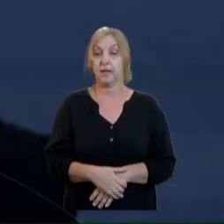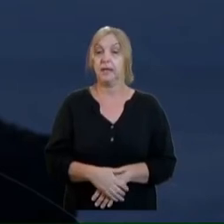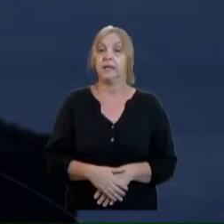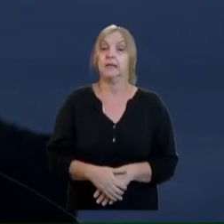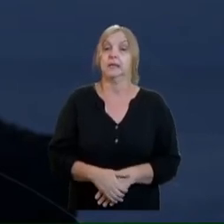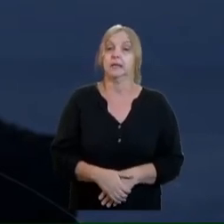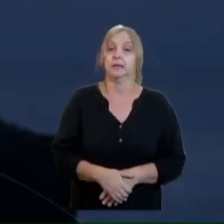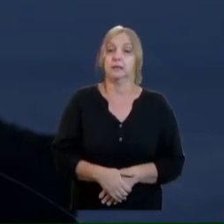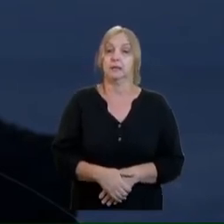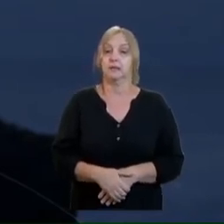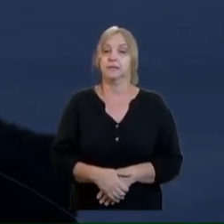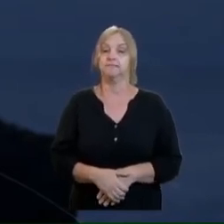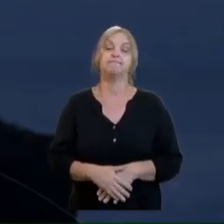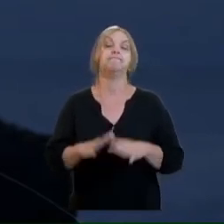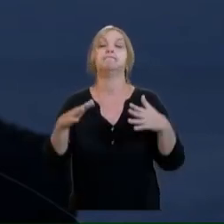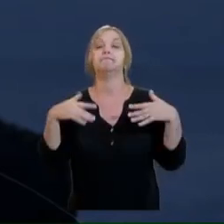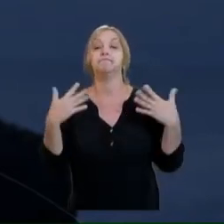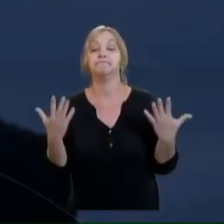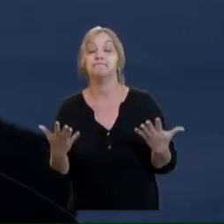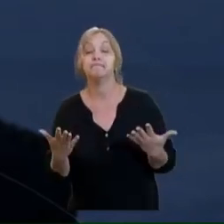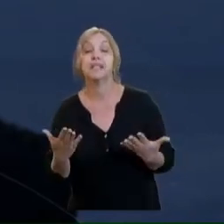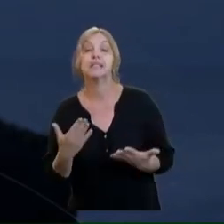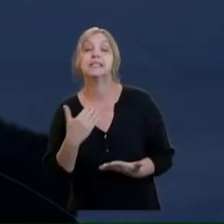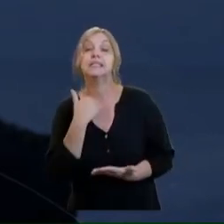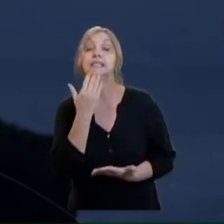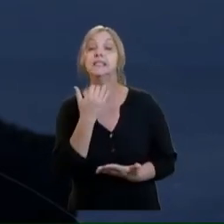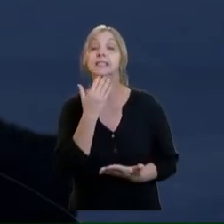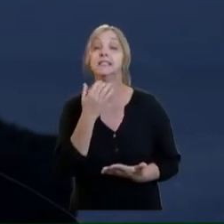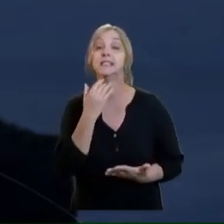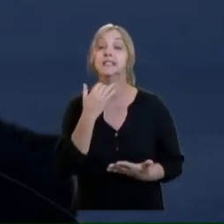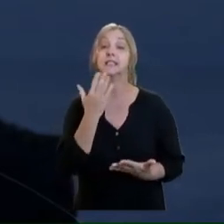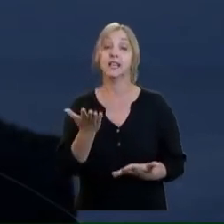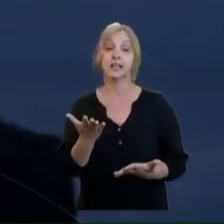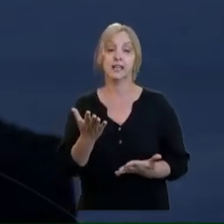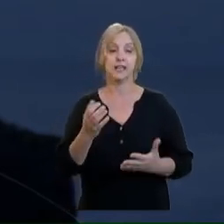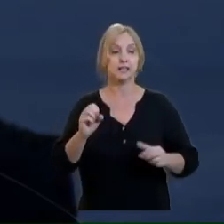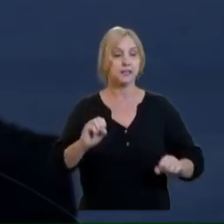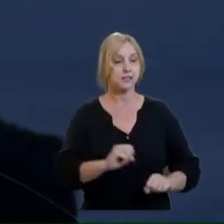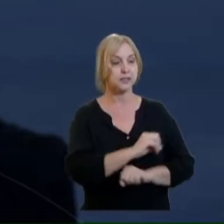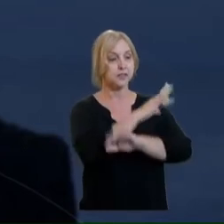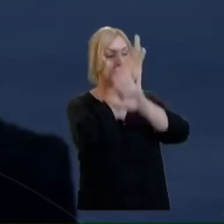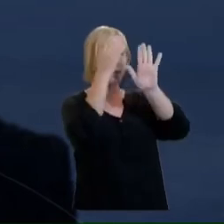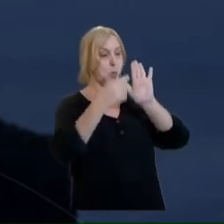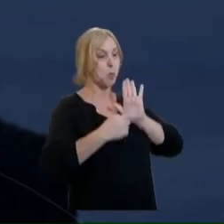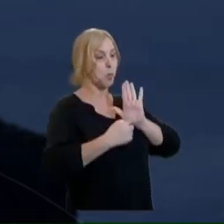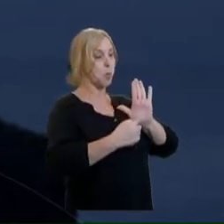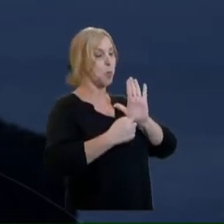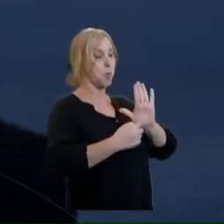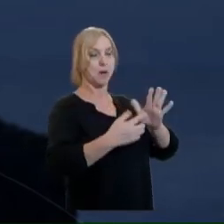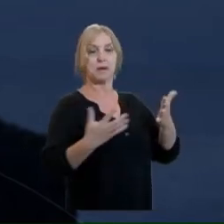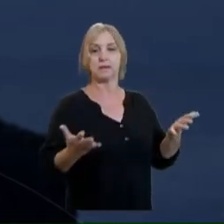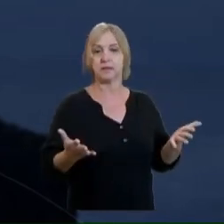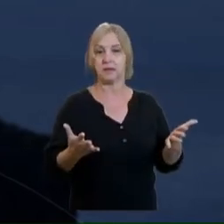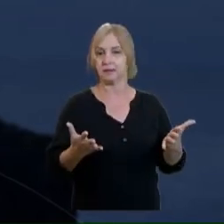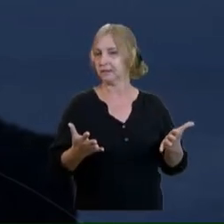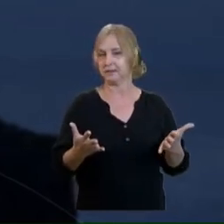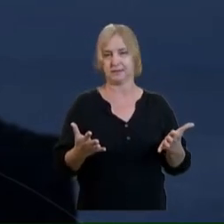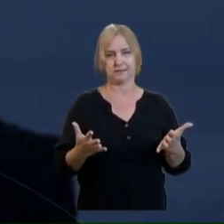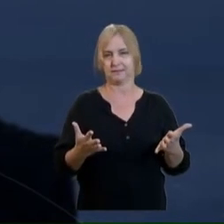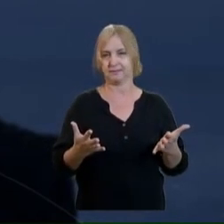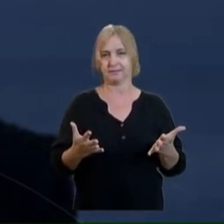Porquanto ninguém se glorie nos homens, porque tudo é